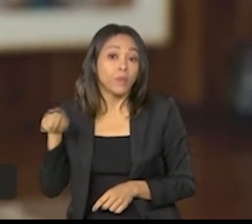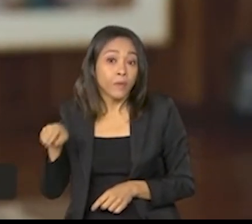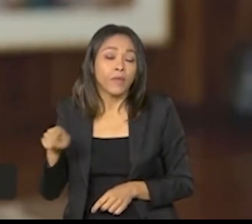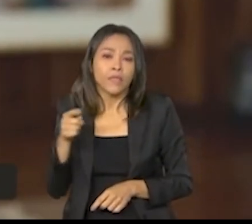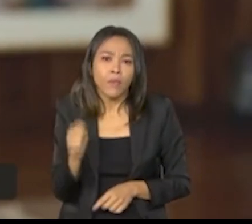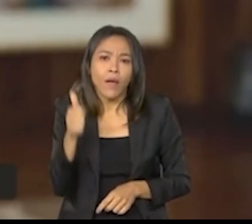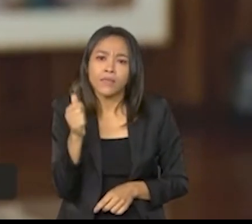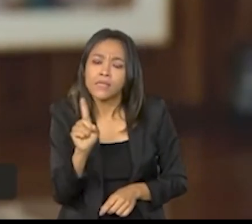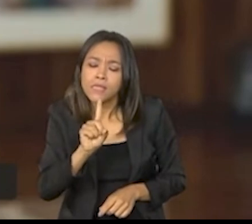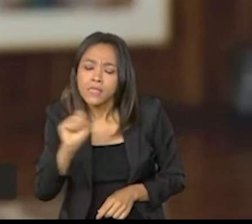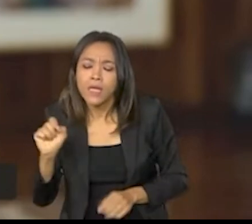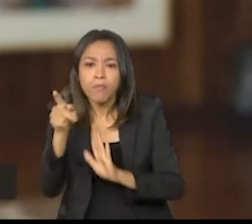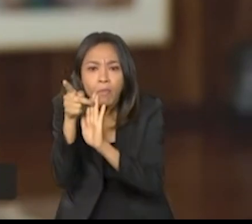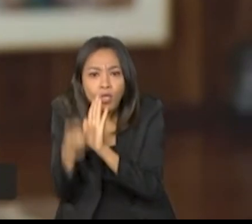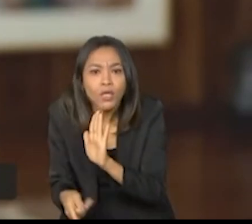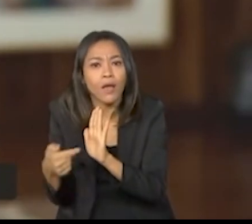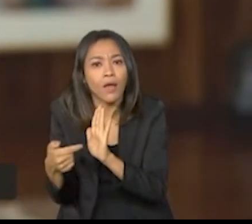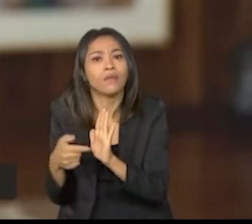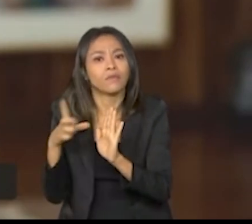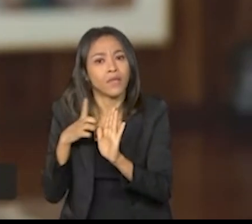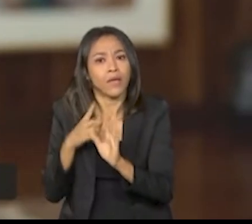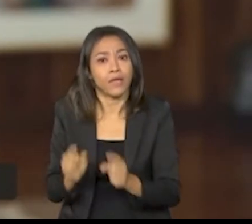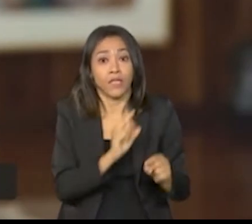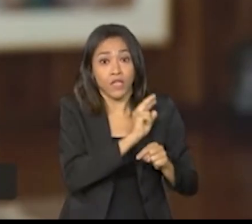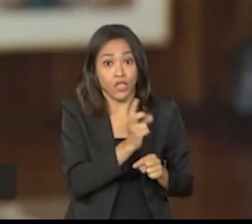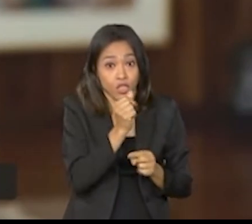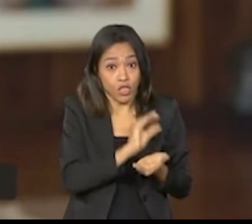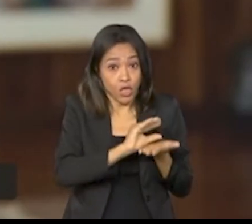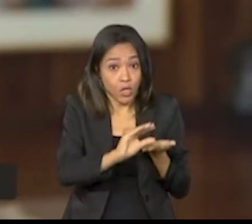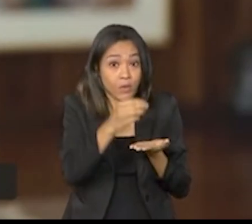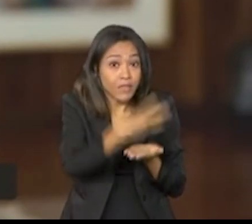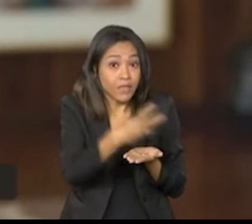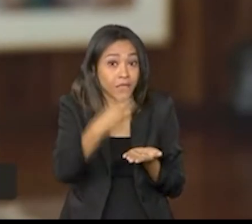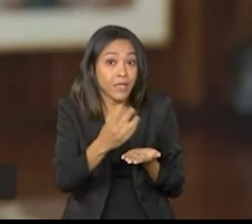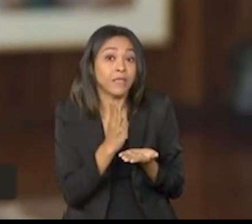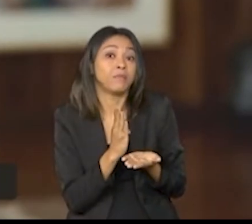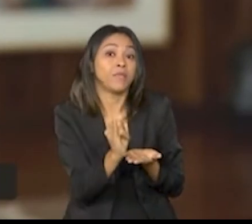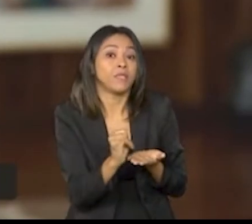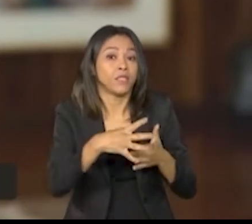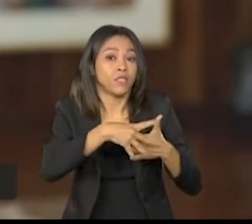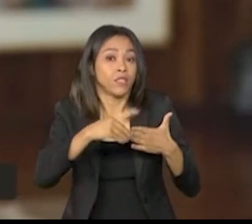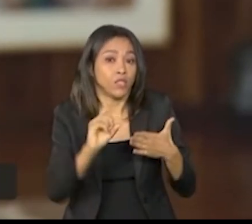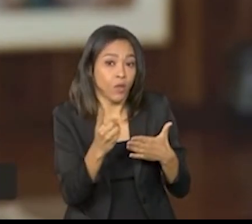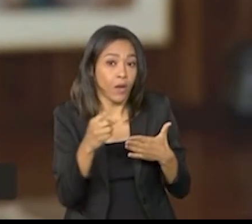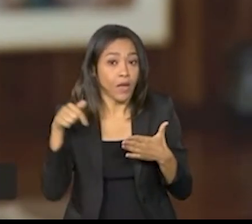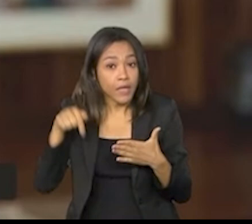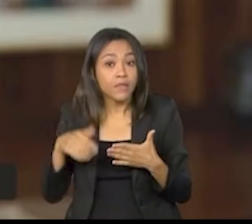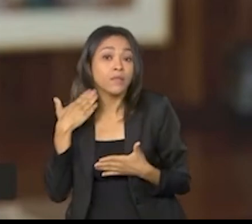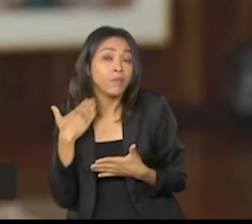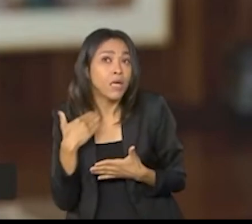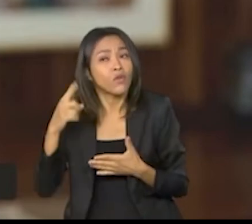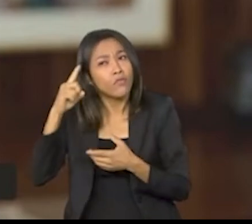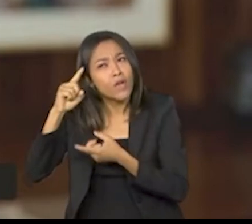quase 100 projetos e com financiamento da ordem de 33 Bilhões de Dólares ele foi pensado para ser